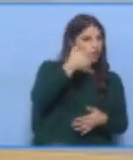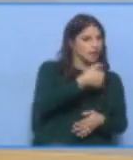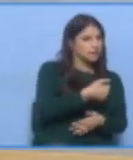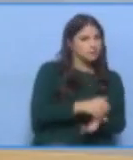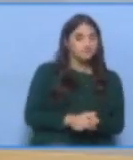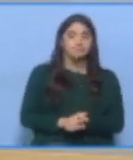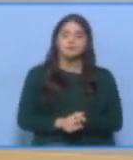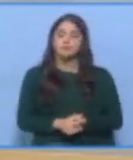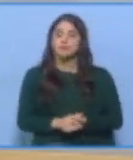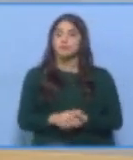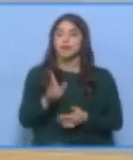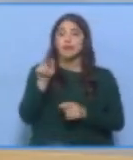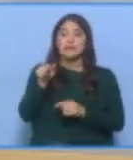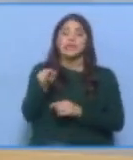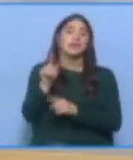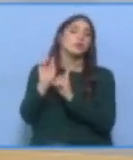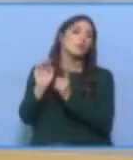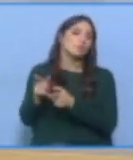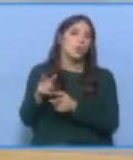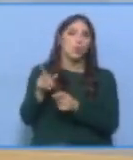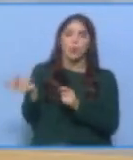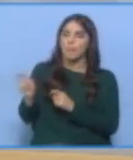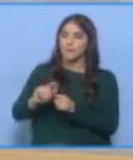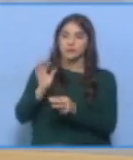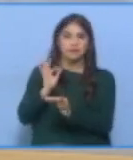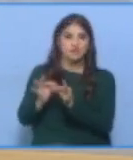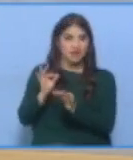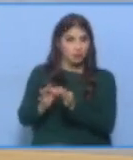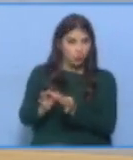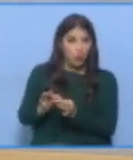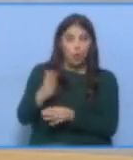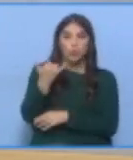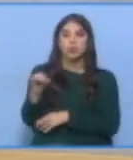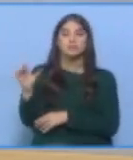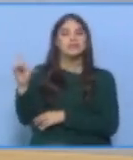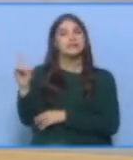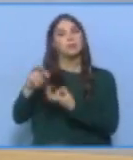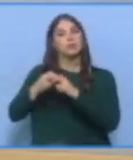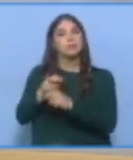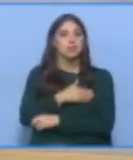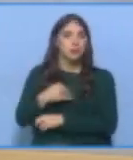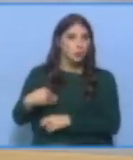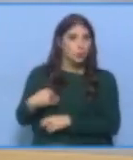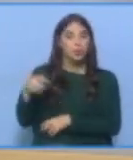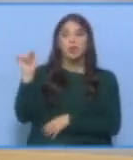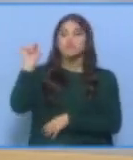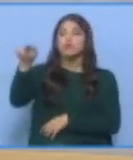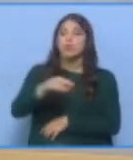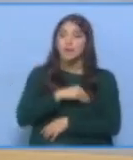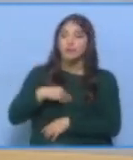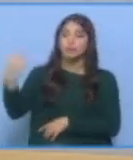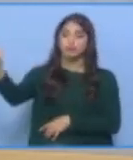Ele começou a dar, no mês de setembro de 2006, alguns problemas de saúde, entre idas ao médico e